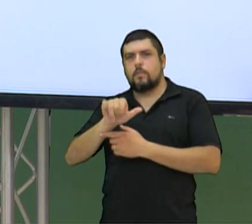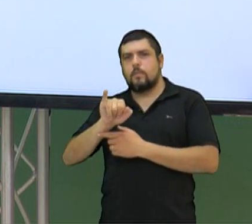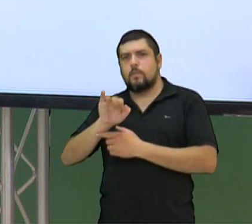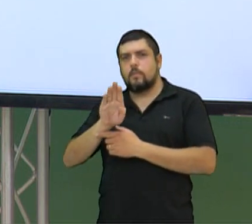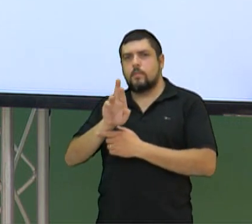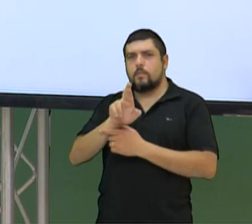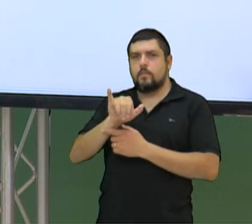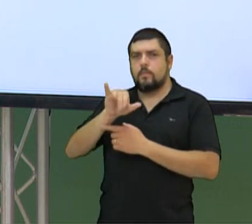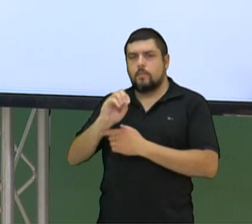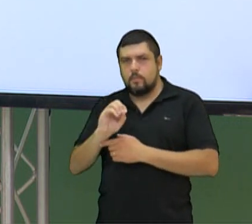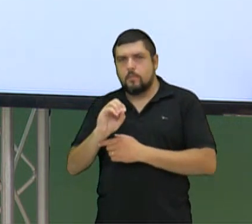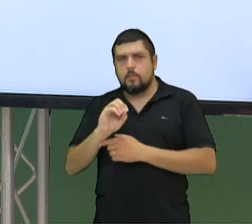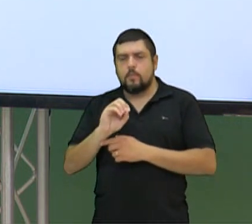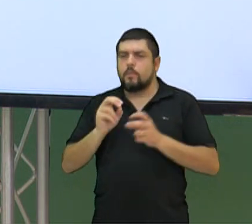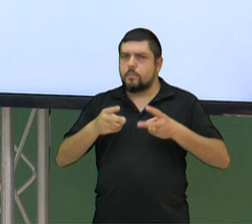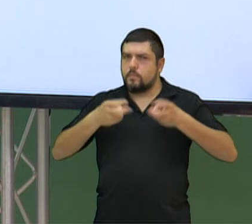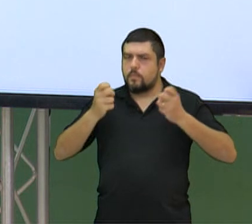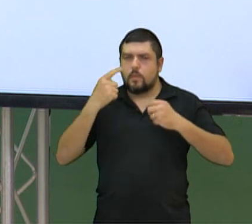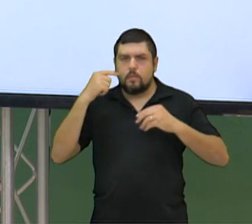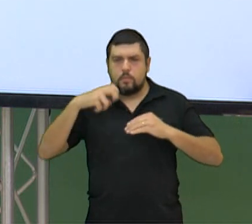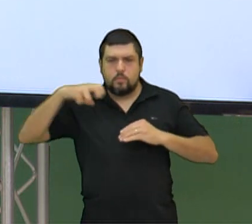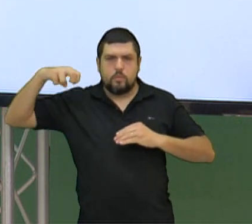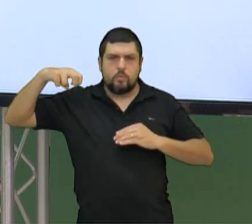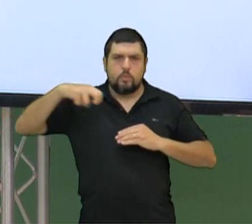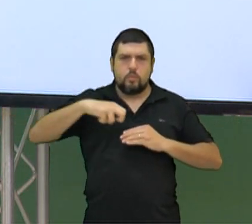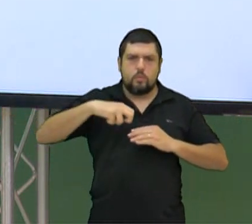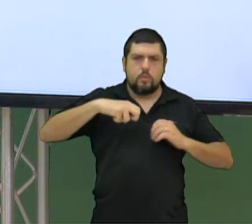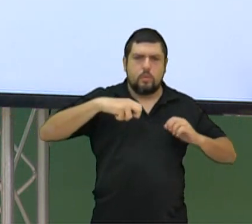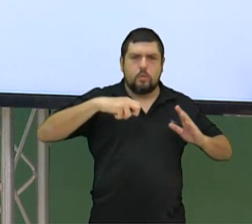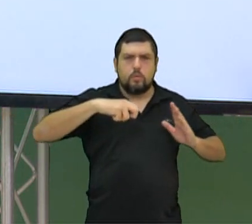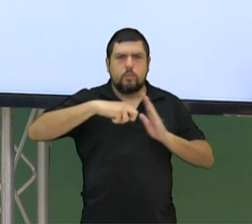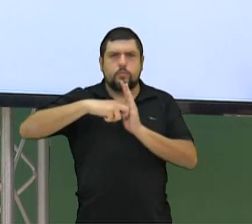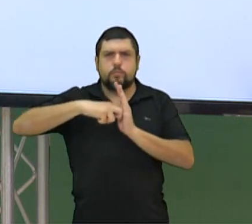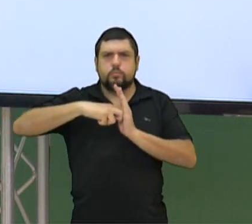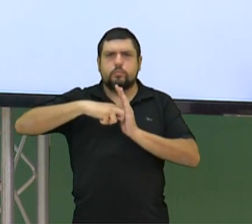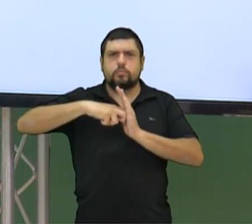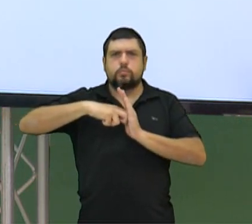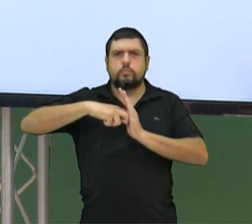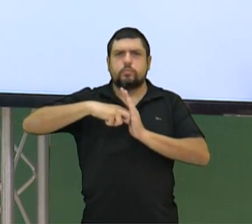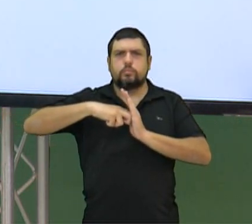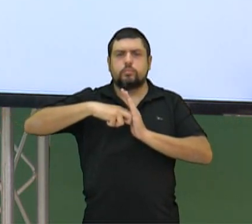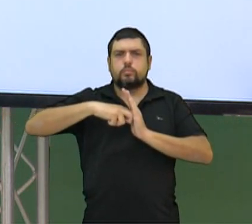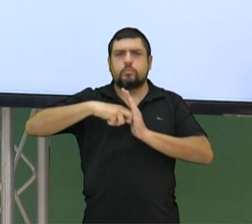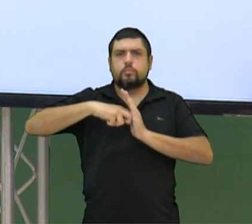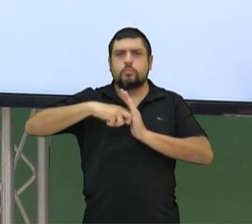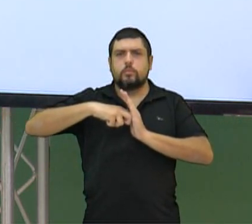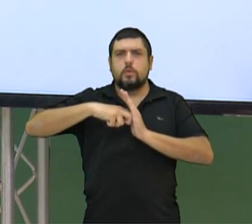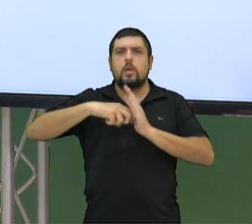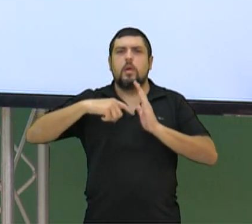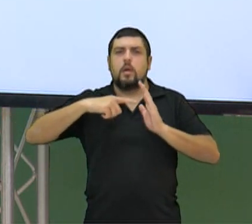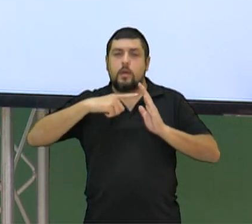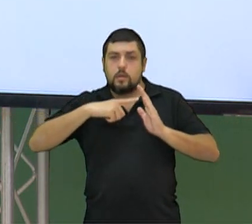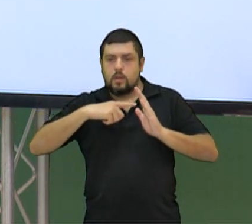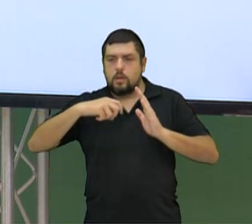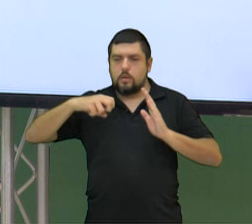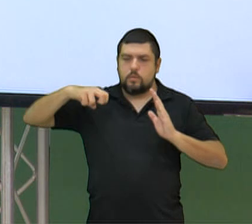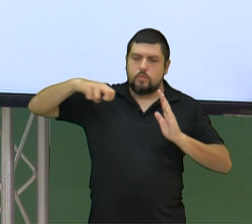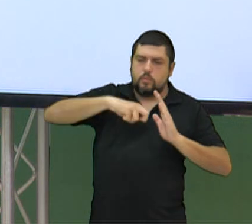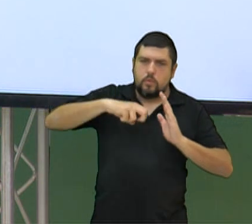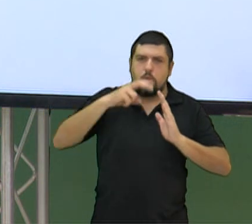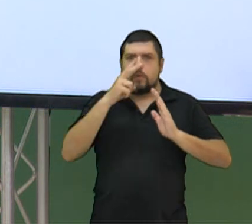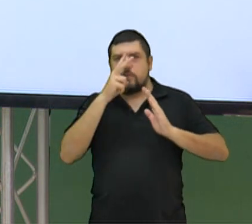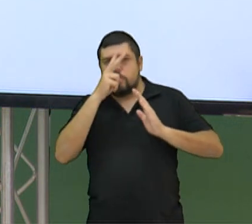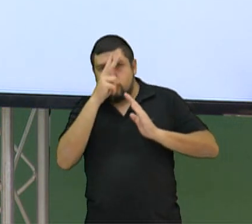de equilíbrio em estado em repouso, né? Em equilíbrio estático, você tem atuação de forças. E como a primeira lei de